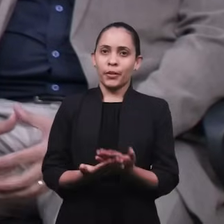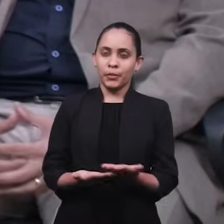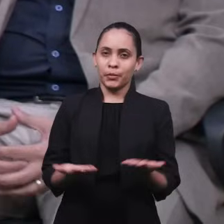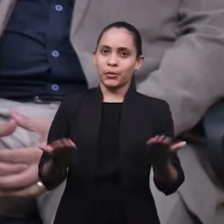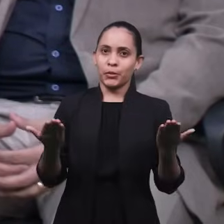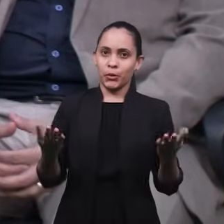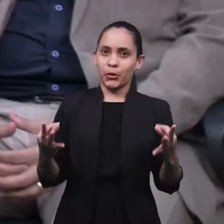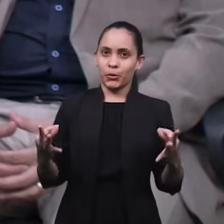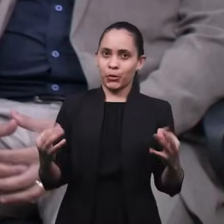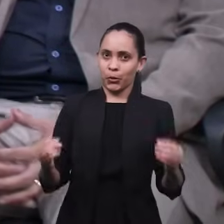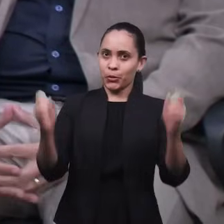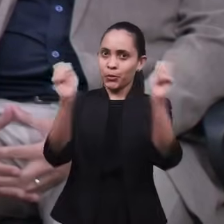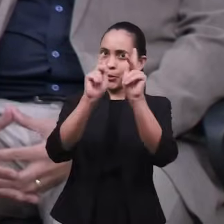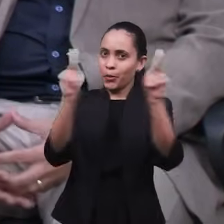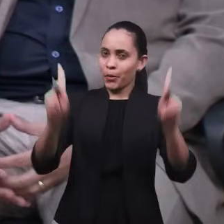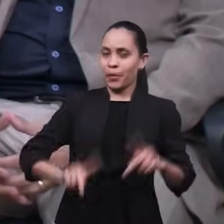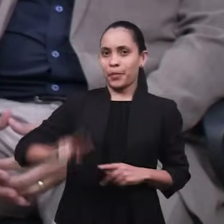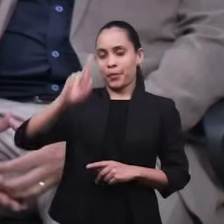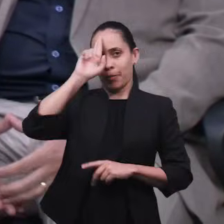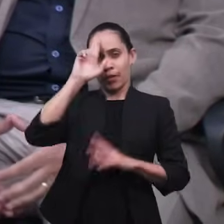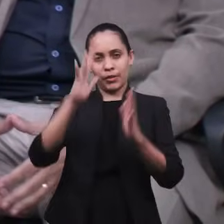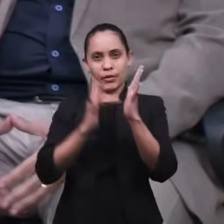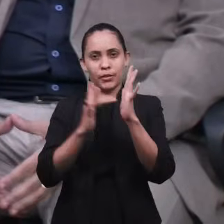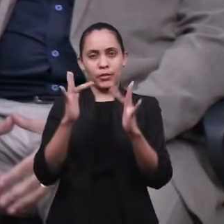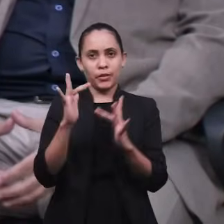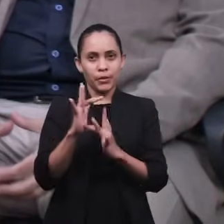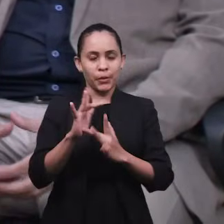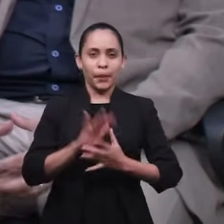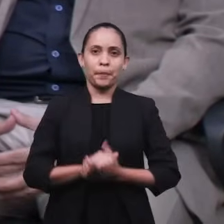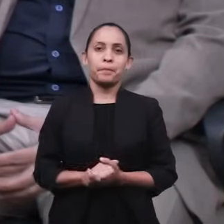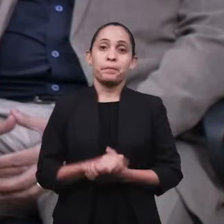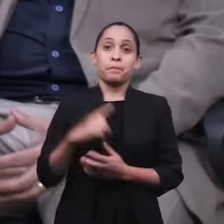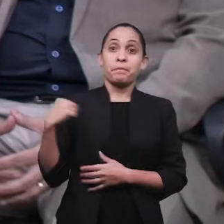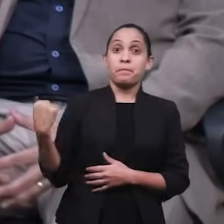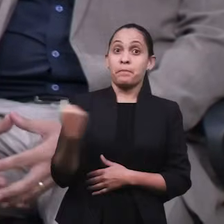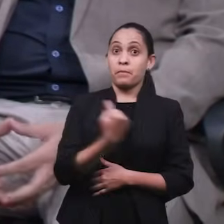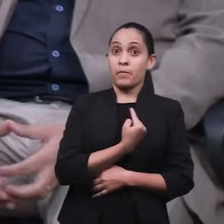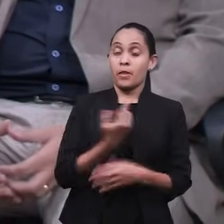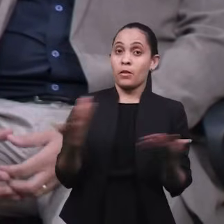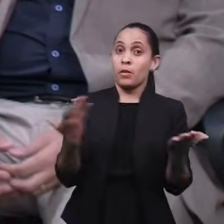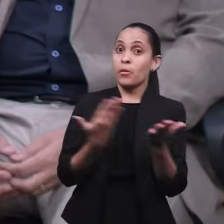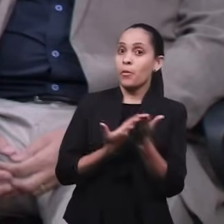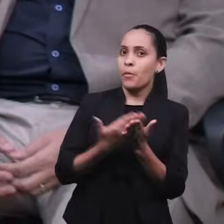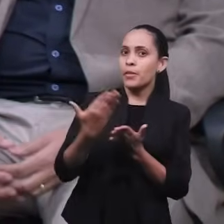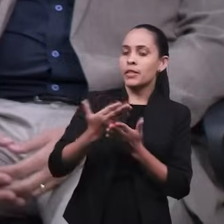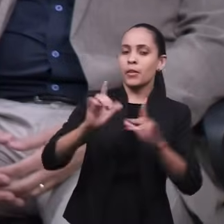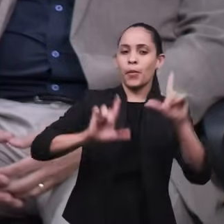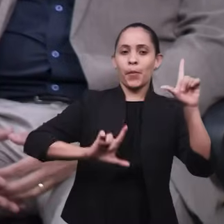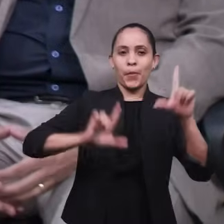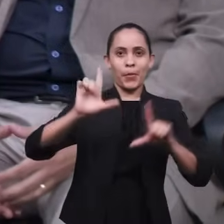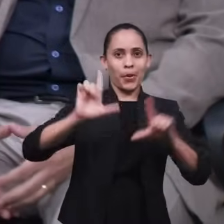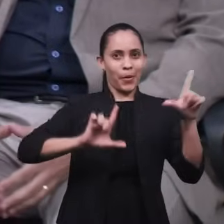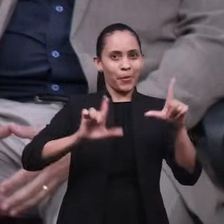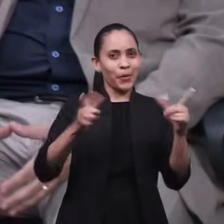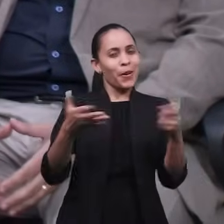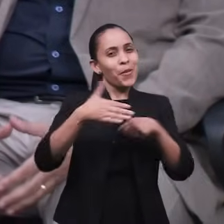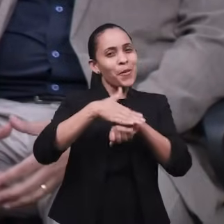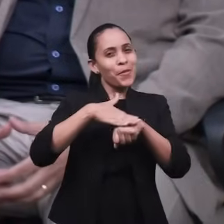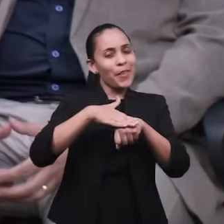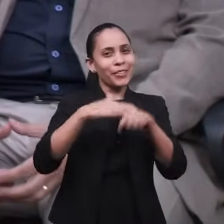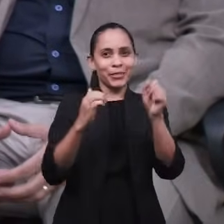Nós queremos cumprimentar a todos com a paz do Senhor Jesus. Nós estamos começando o programa Conversas de